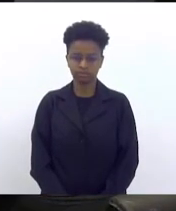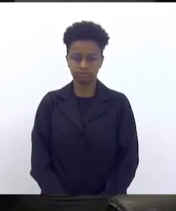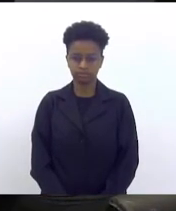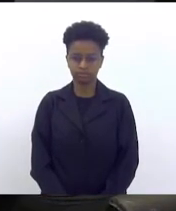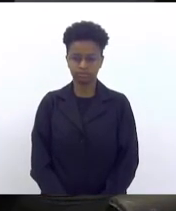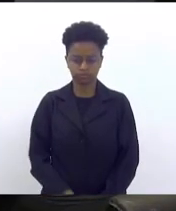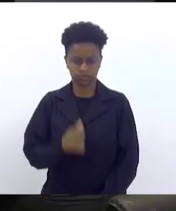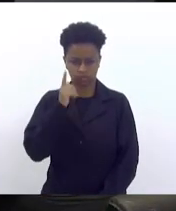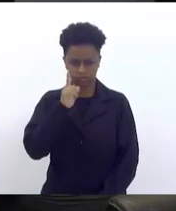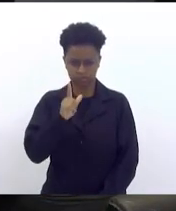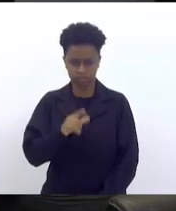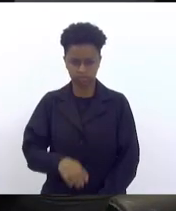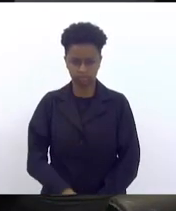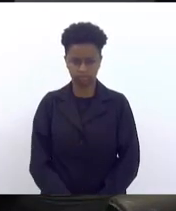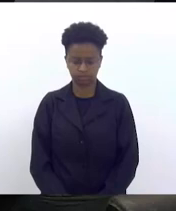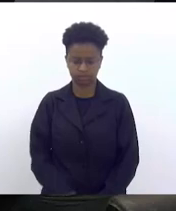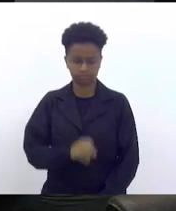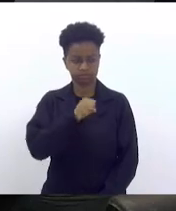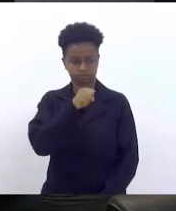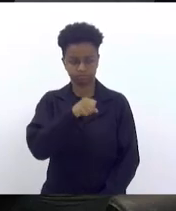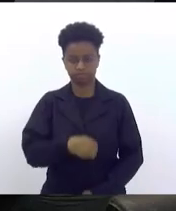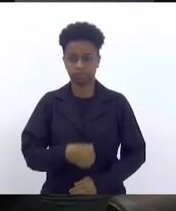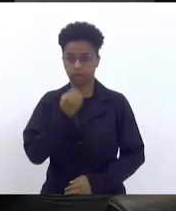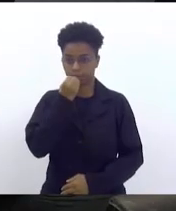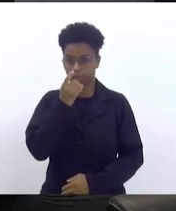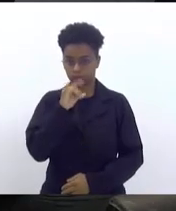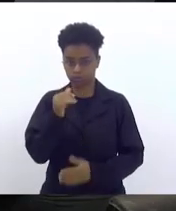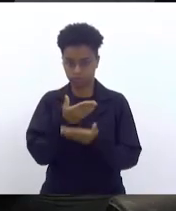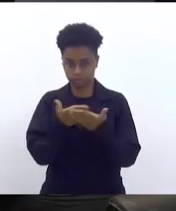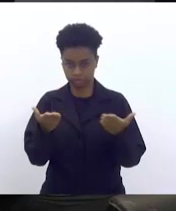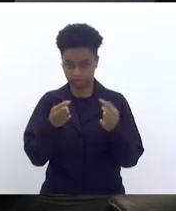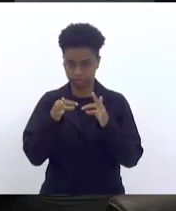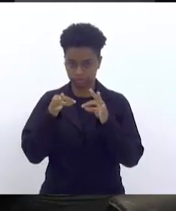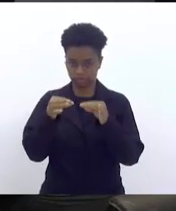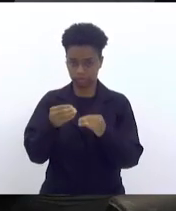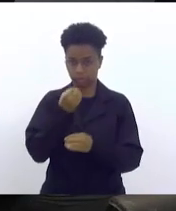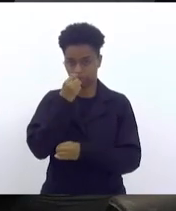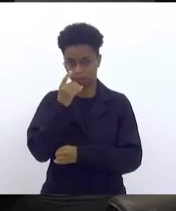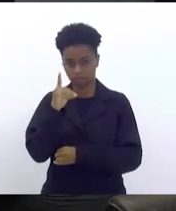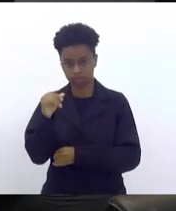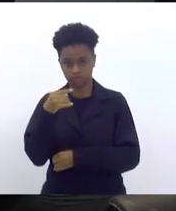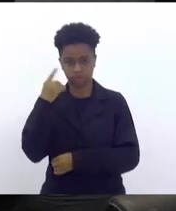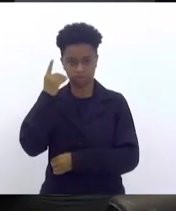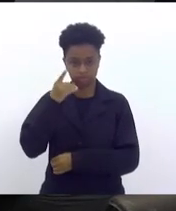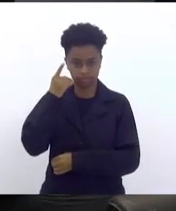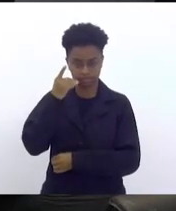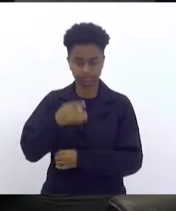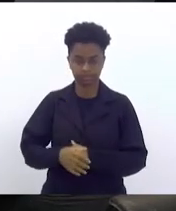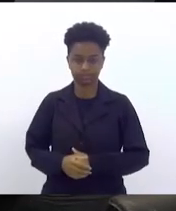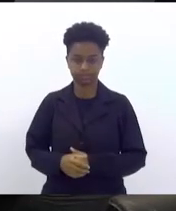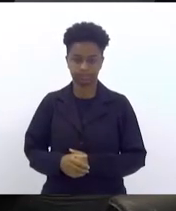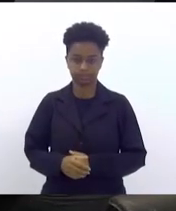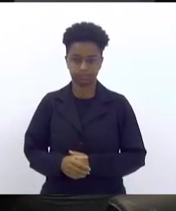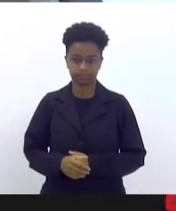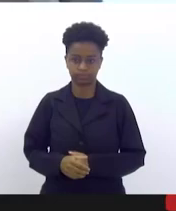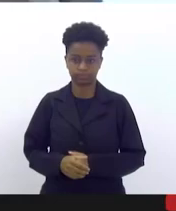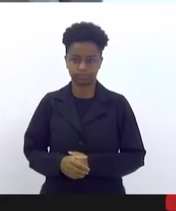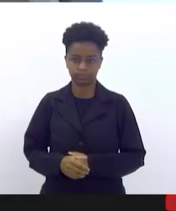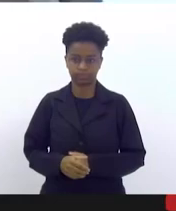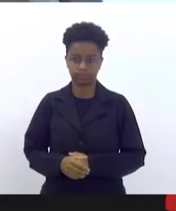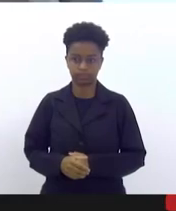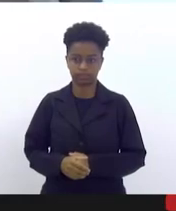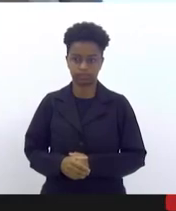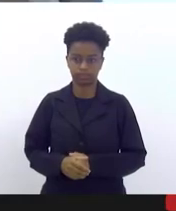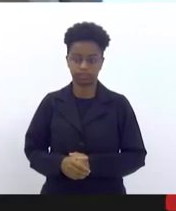consegue Aí sim bom dia a todos bom dia Deputado por intermédio do